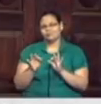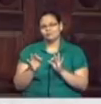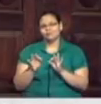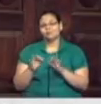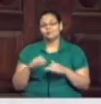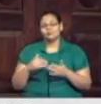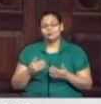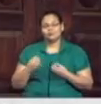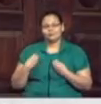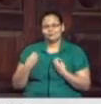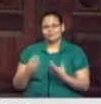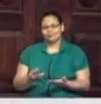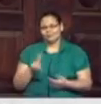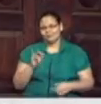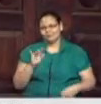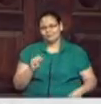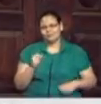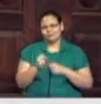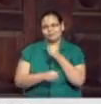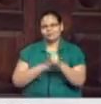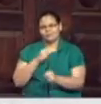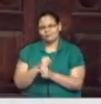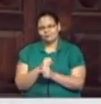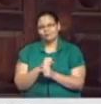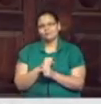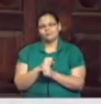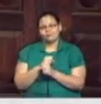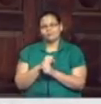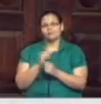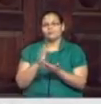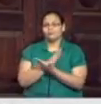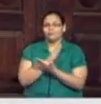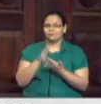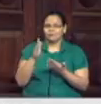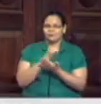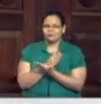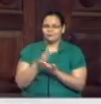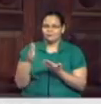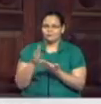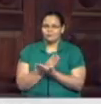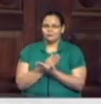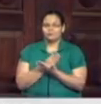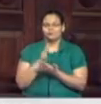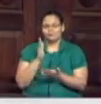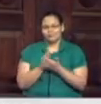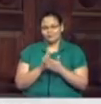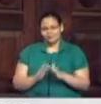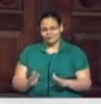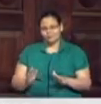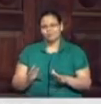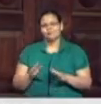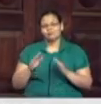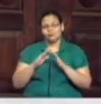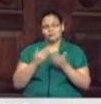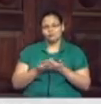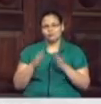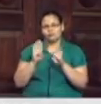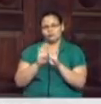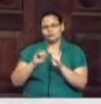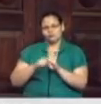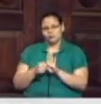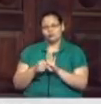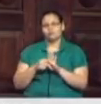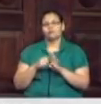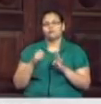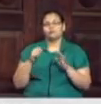a oferta de vagas para o ano seguinte, envolvendo inclusive em alguns casos, encerramento de atividade de algumas escolas, cancelamento